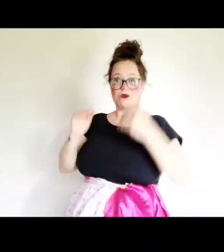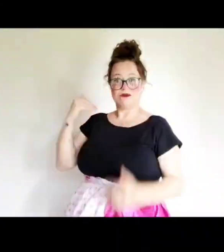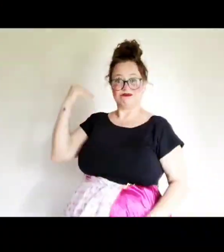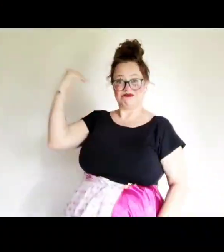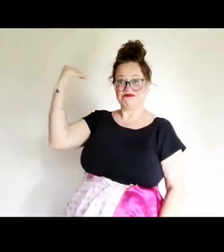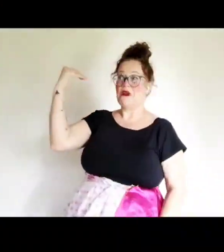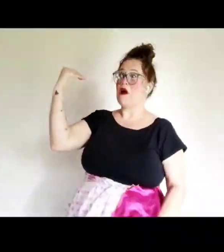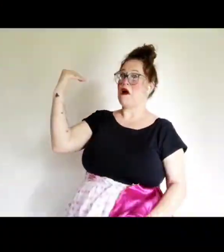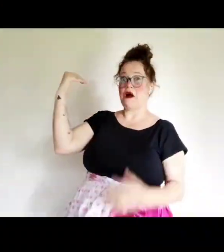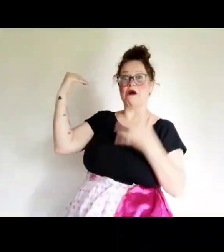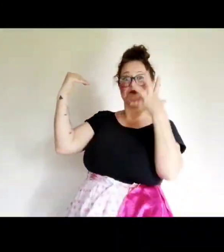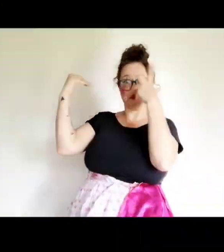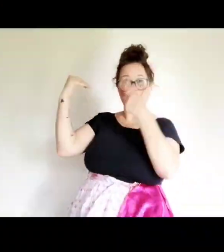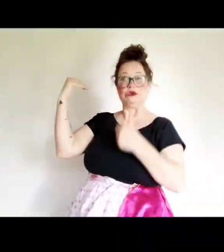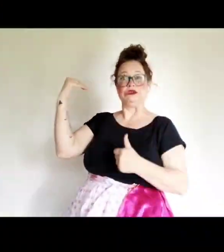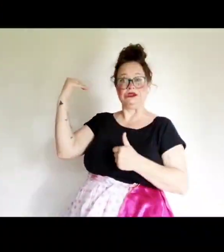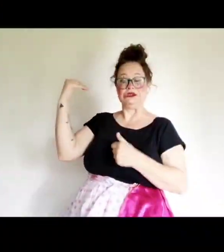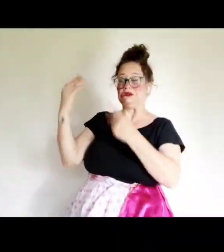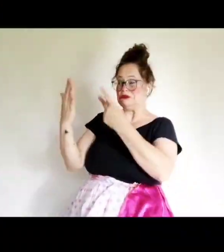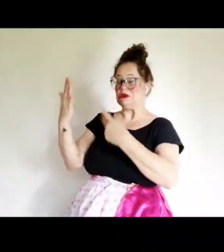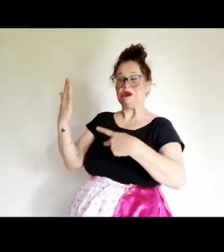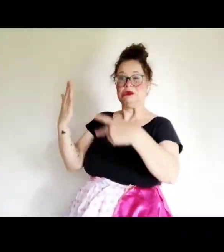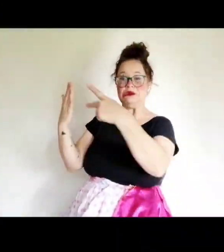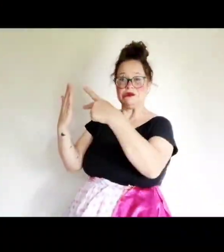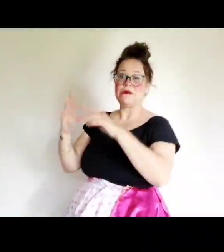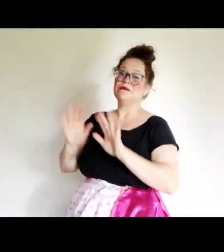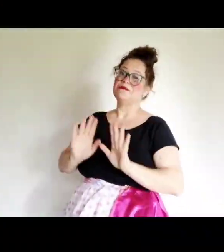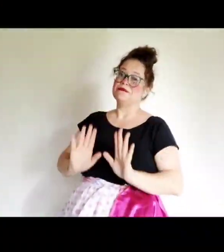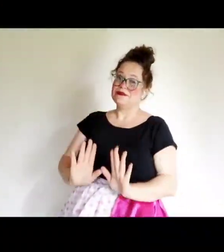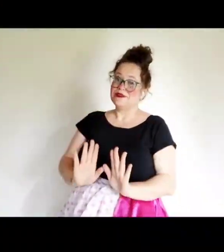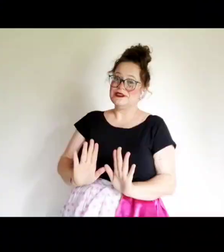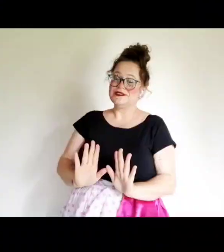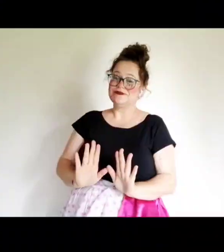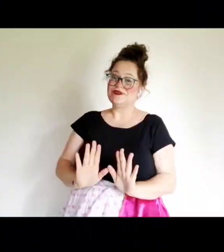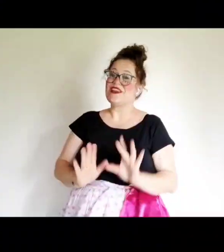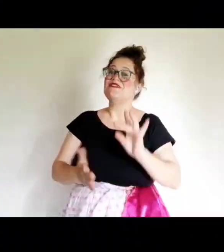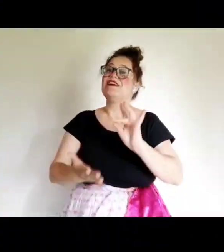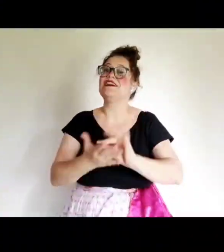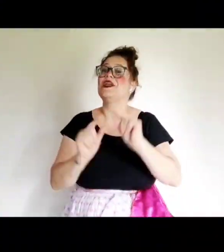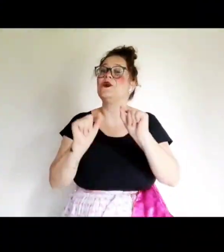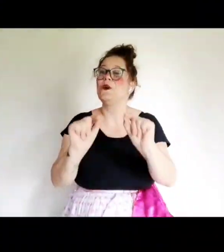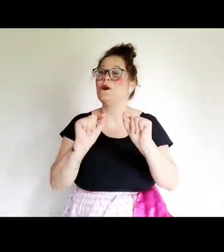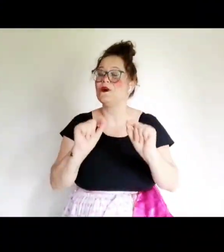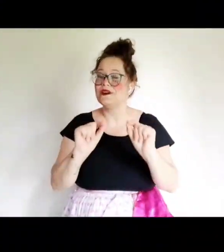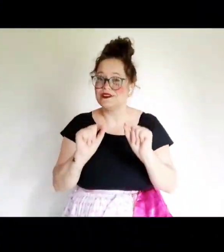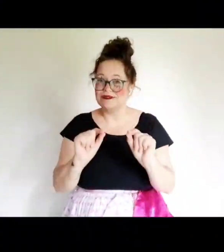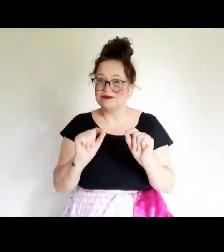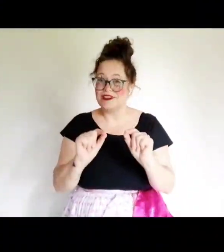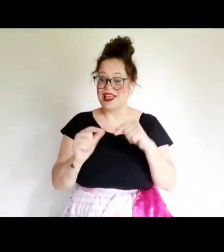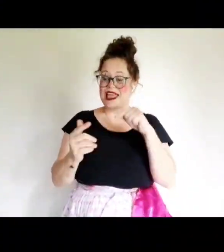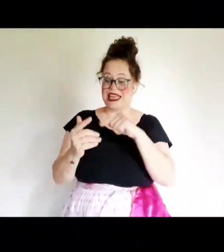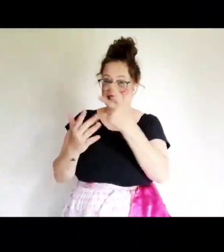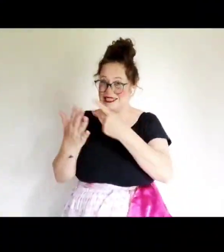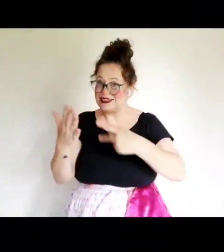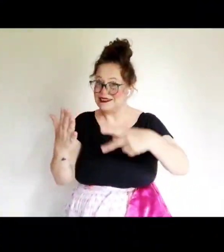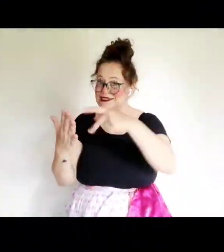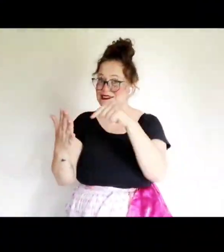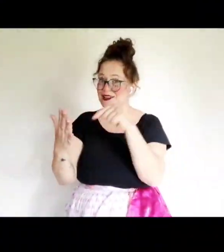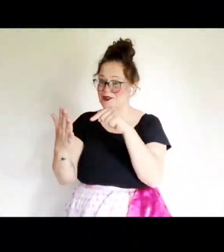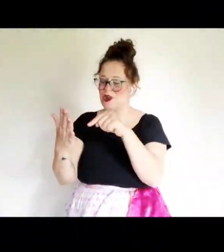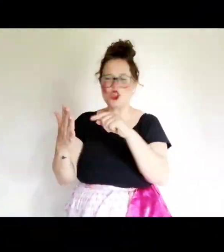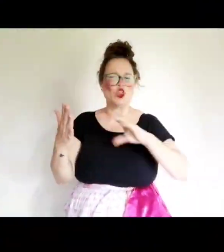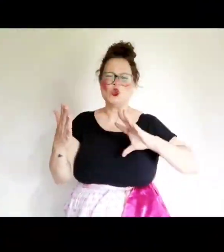achavam lindo. Ah, é a boneca Emília e tal. Mas, na verdade, aquele